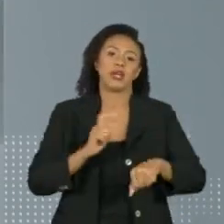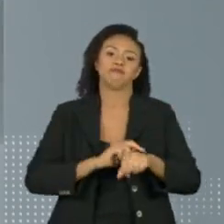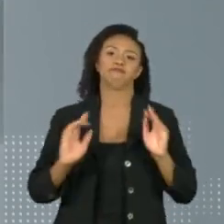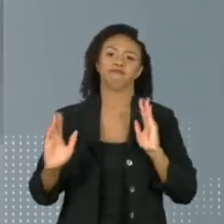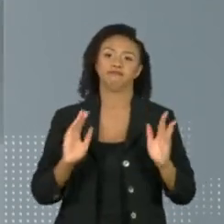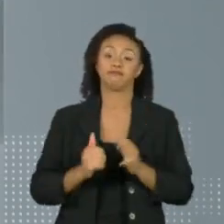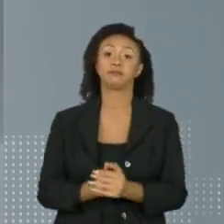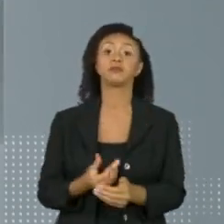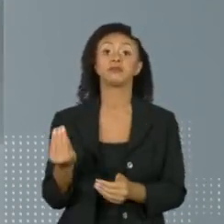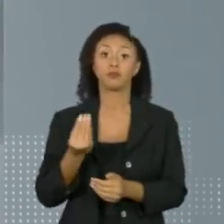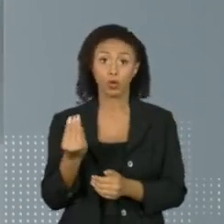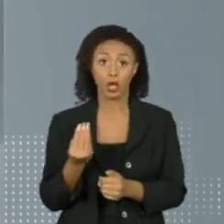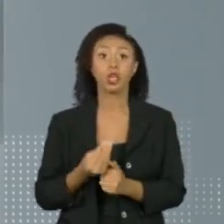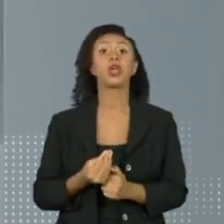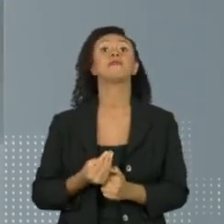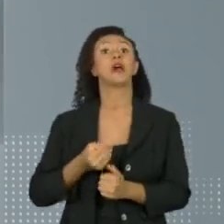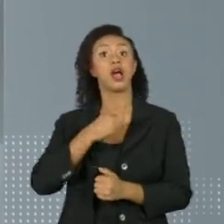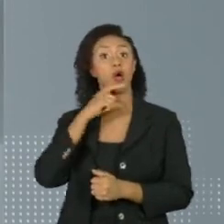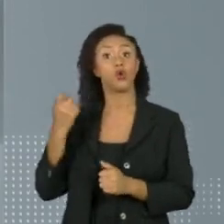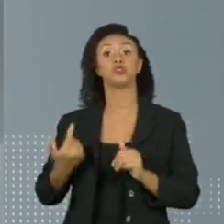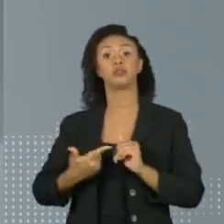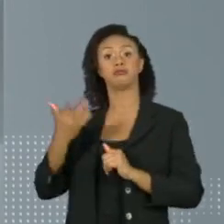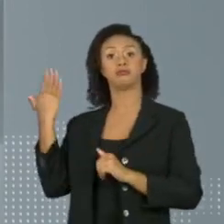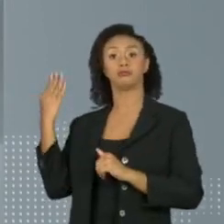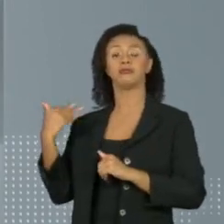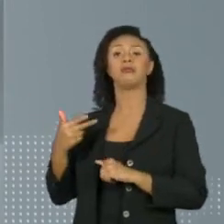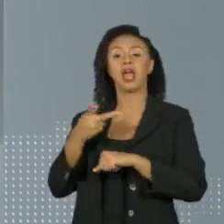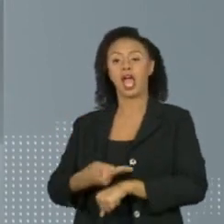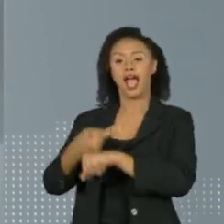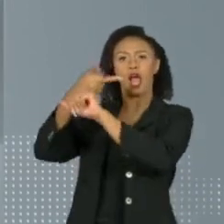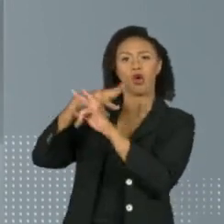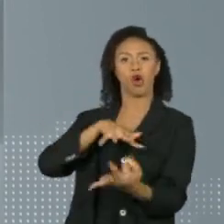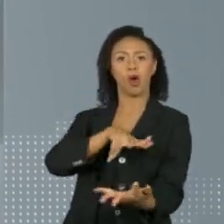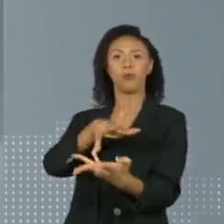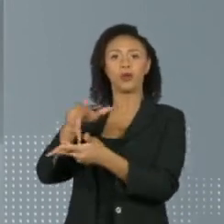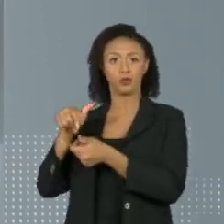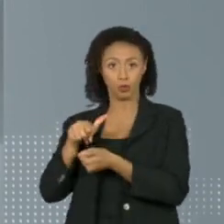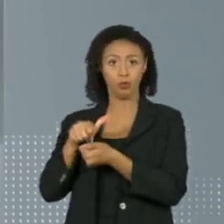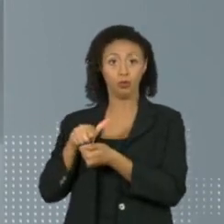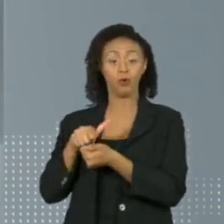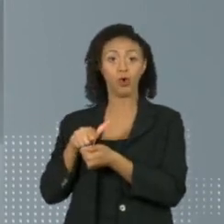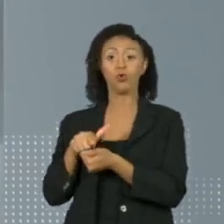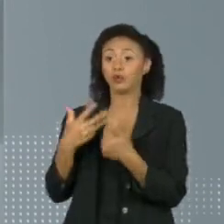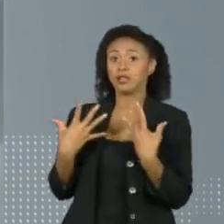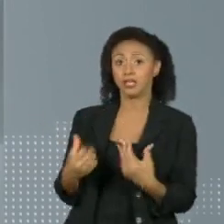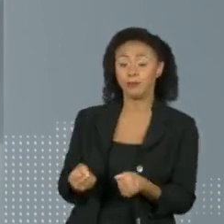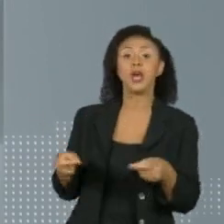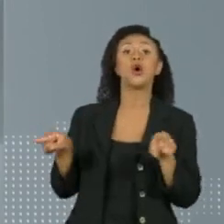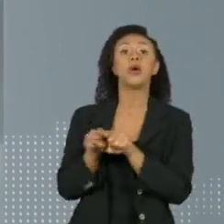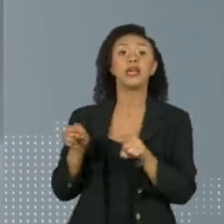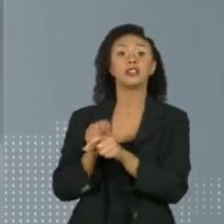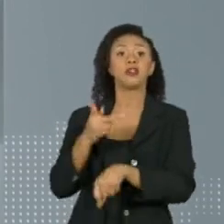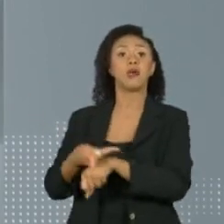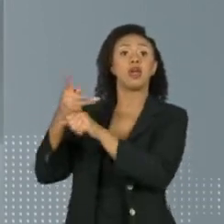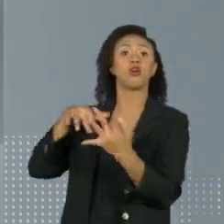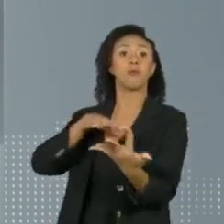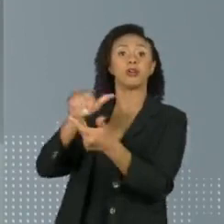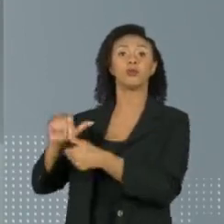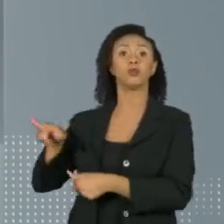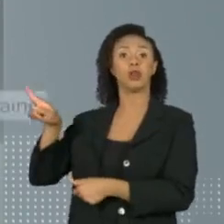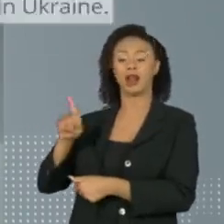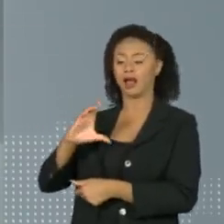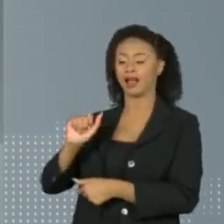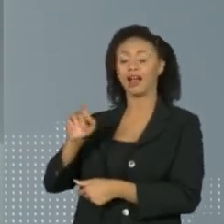sediaram a última Copa do Mundo estão fora das eliminatórias e consequentemente da Copa do Mundo do catar no final do ano